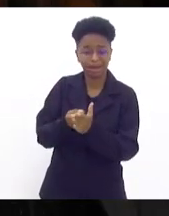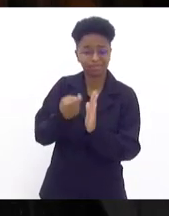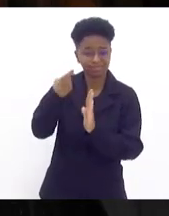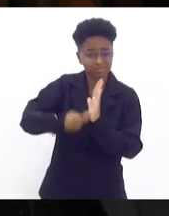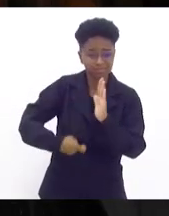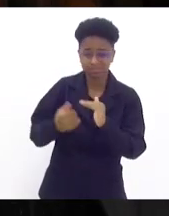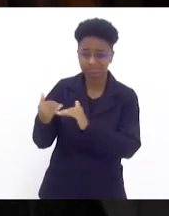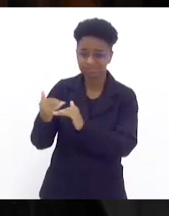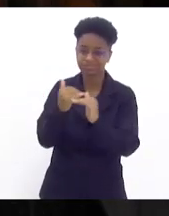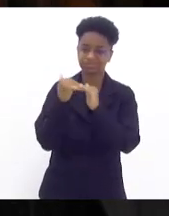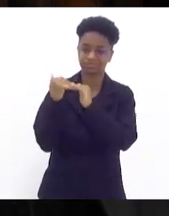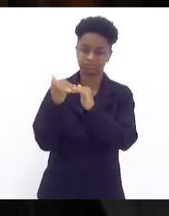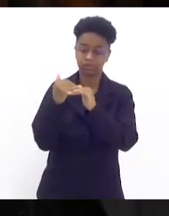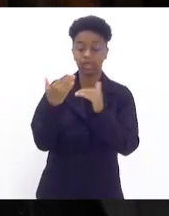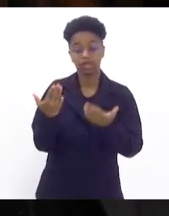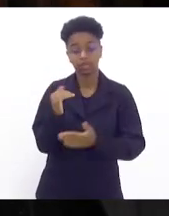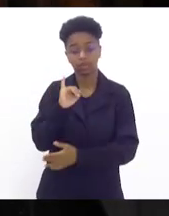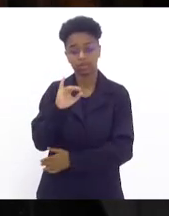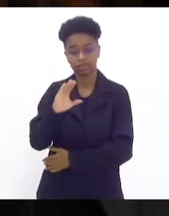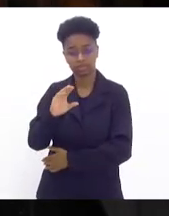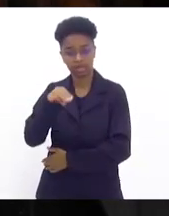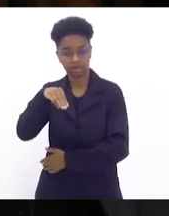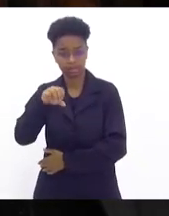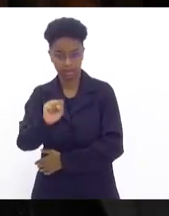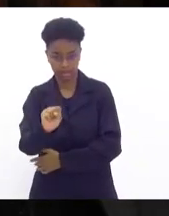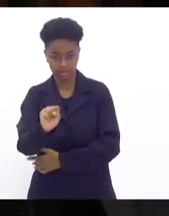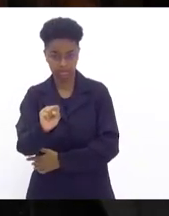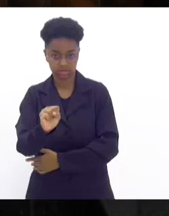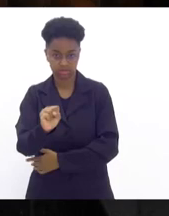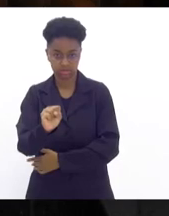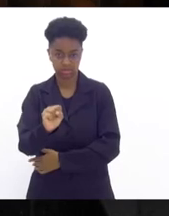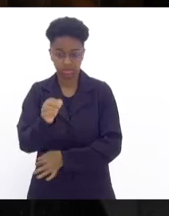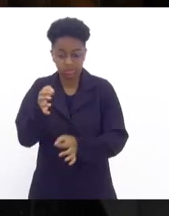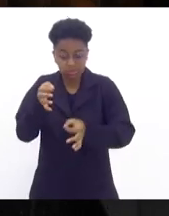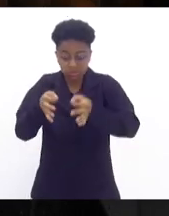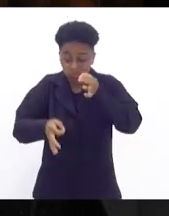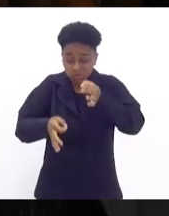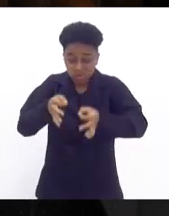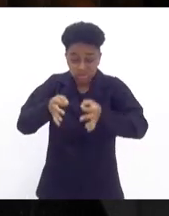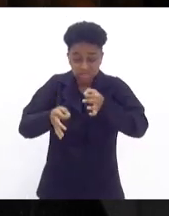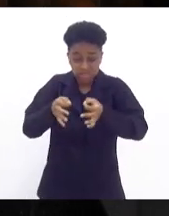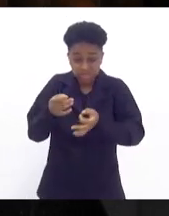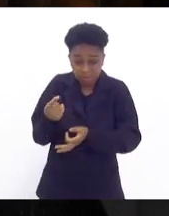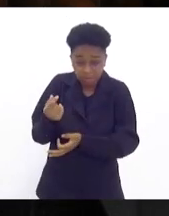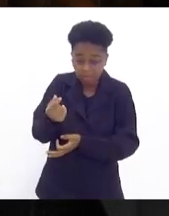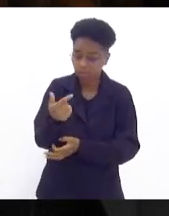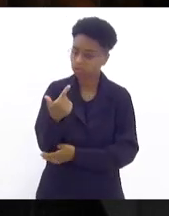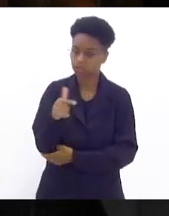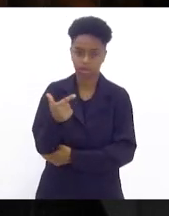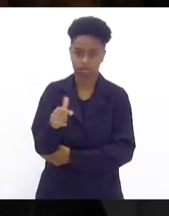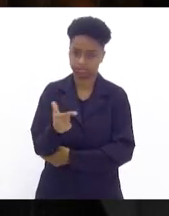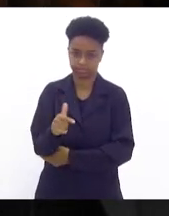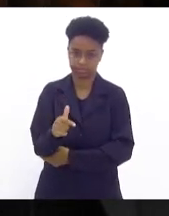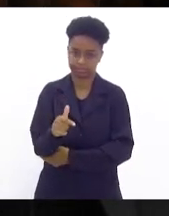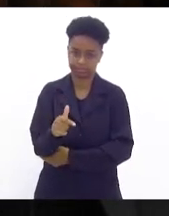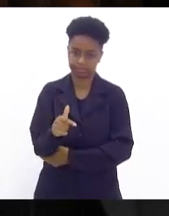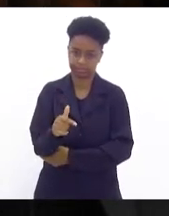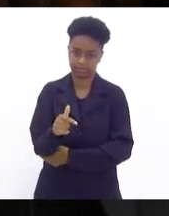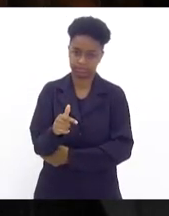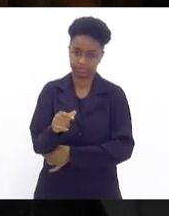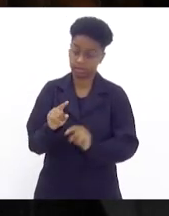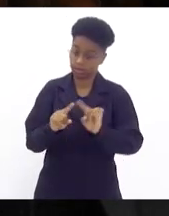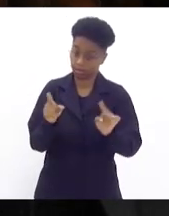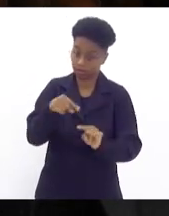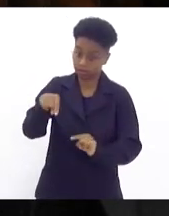então ICMS não faz Justiça tributária mas veja